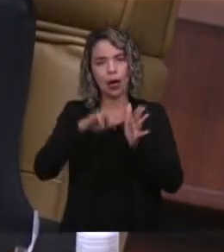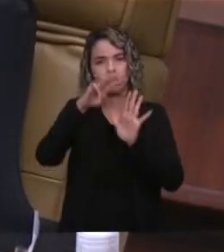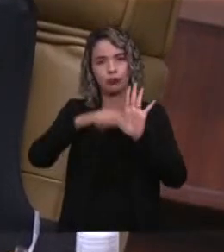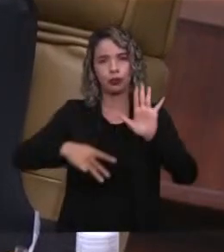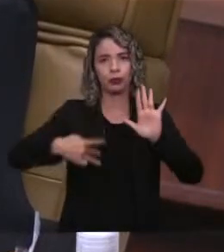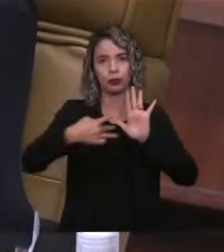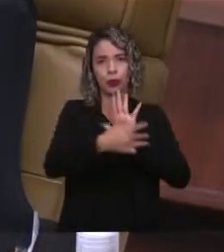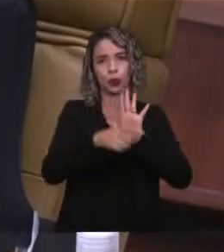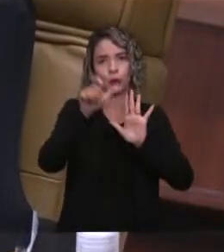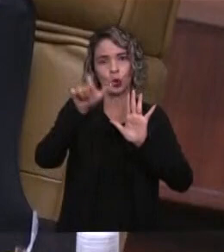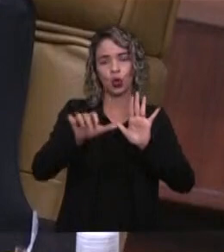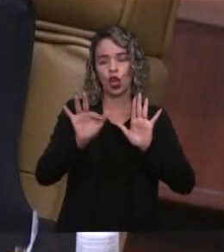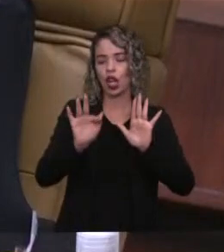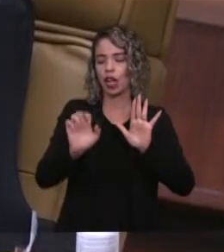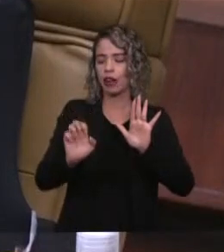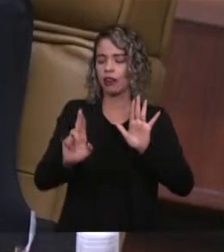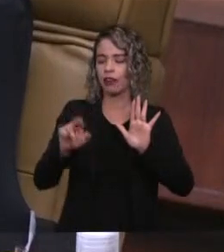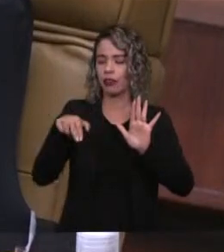Ricardo Pessoa.